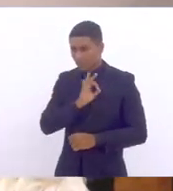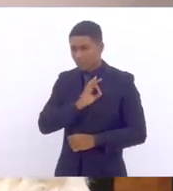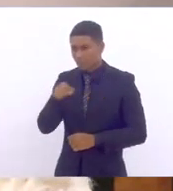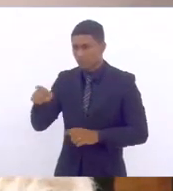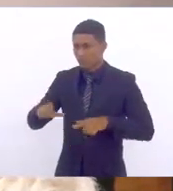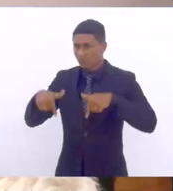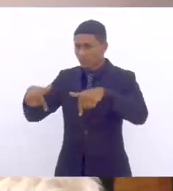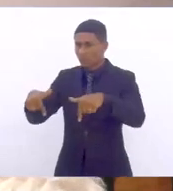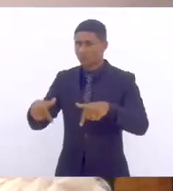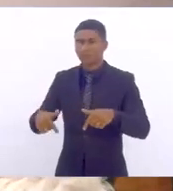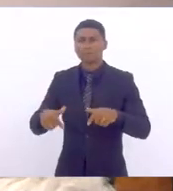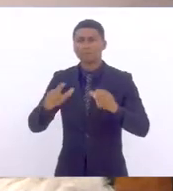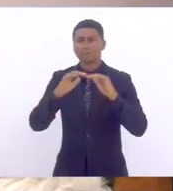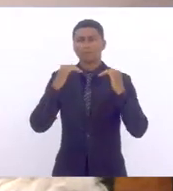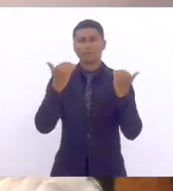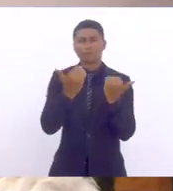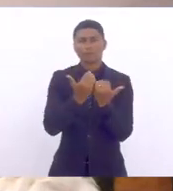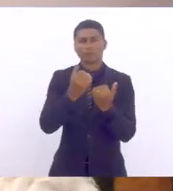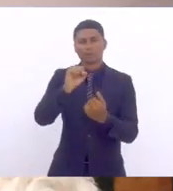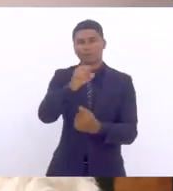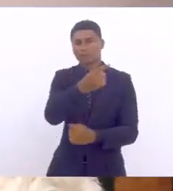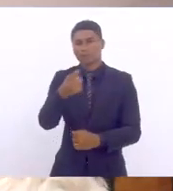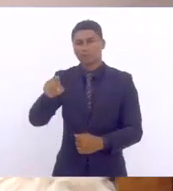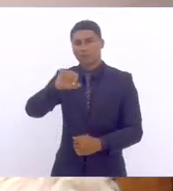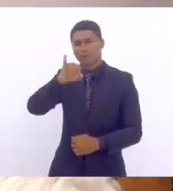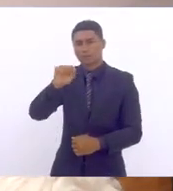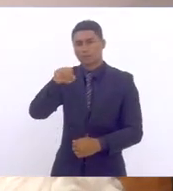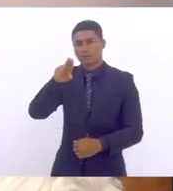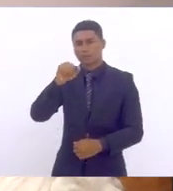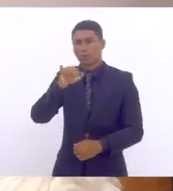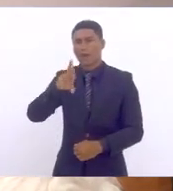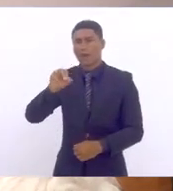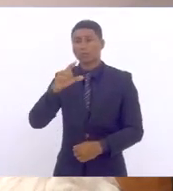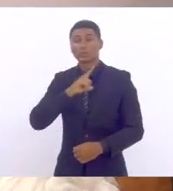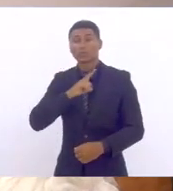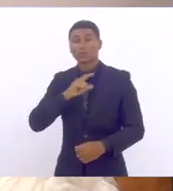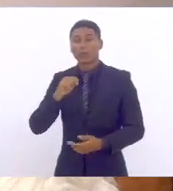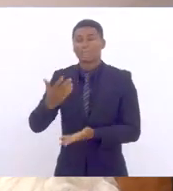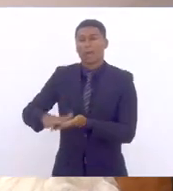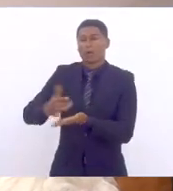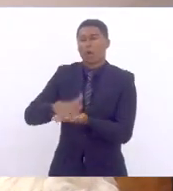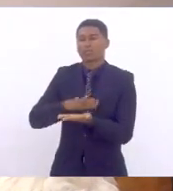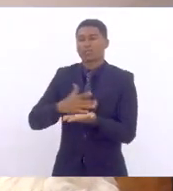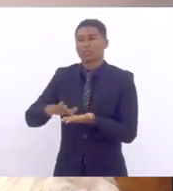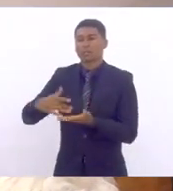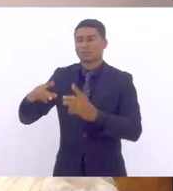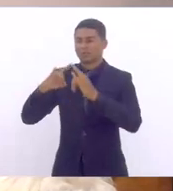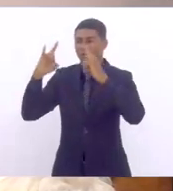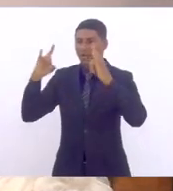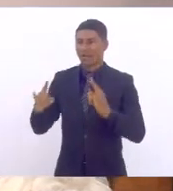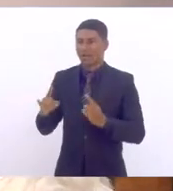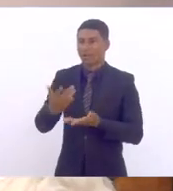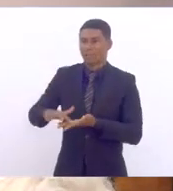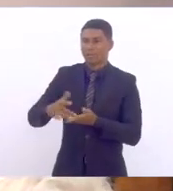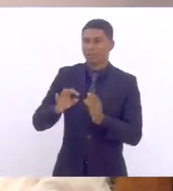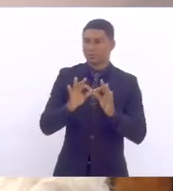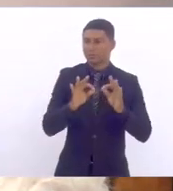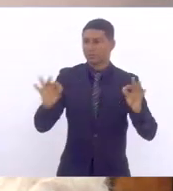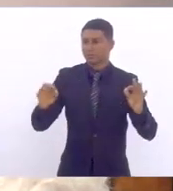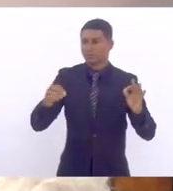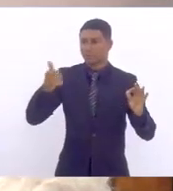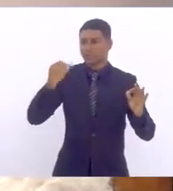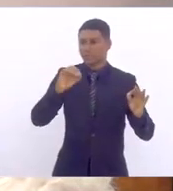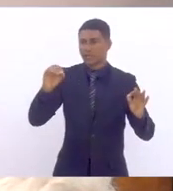no estádio de São Januário, do lado de fora, tinha um pagode numa barraca a 100 metros